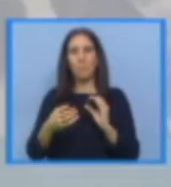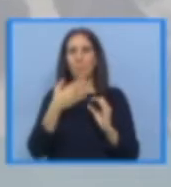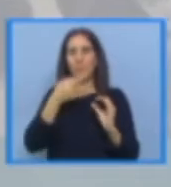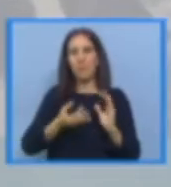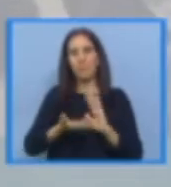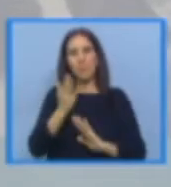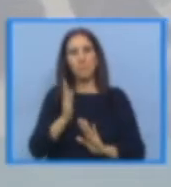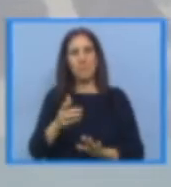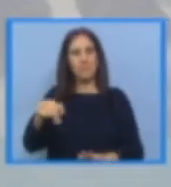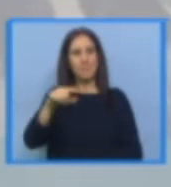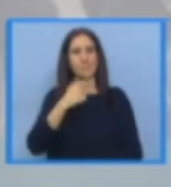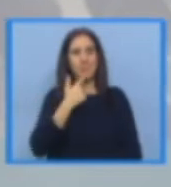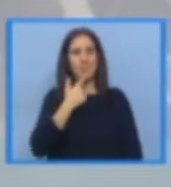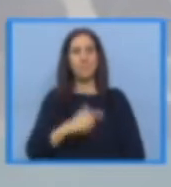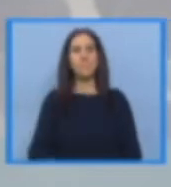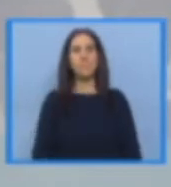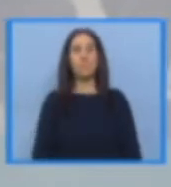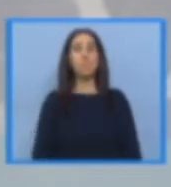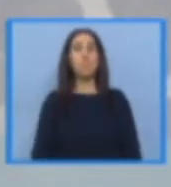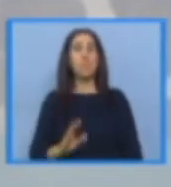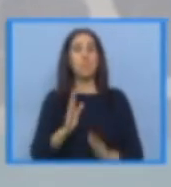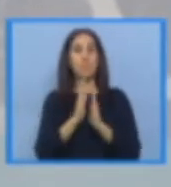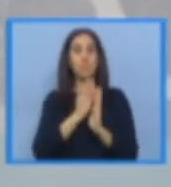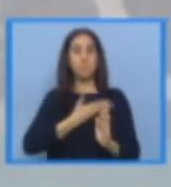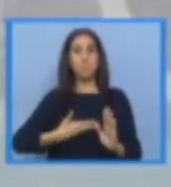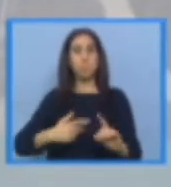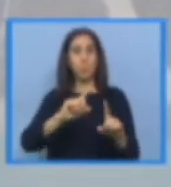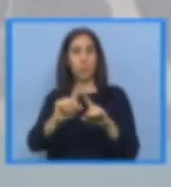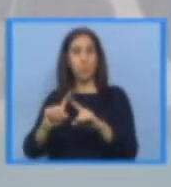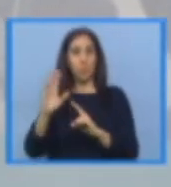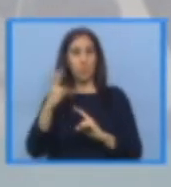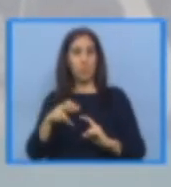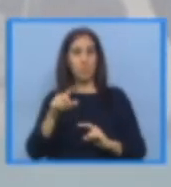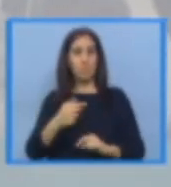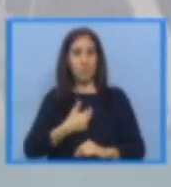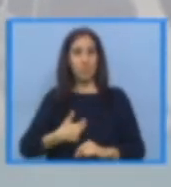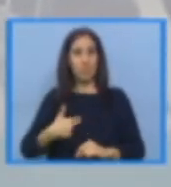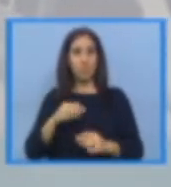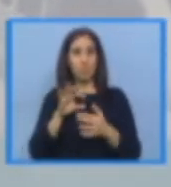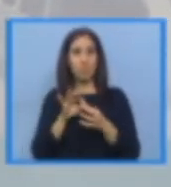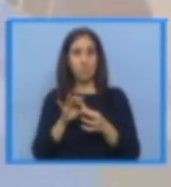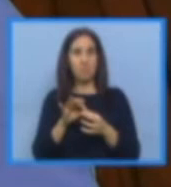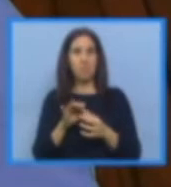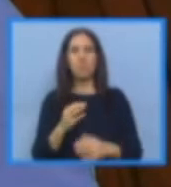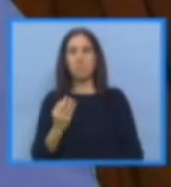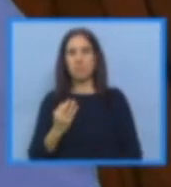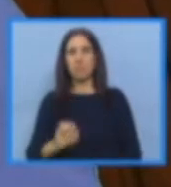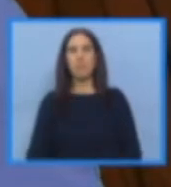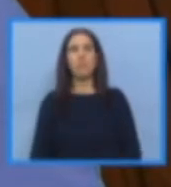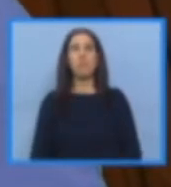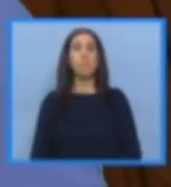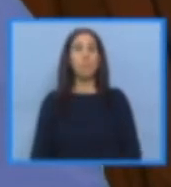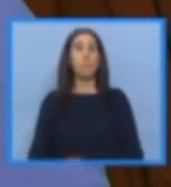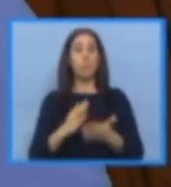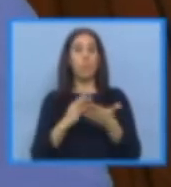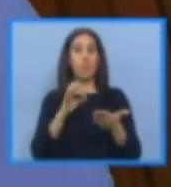se isso acontece em relação a diferentes tradições religiosas, também em relação ao cristianismo? Sim. Enfim, depois no 8º